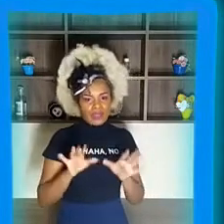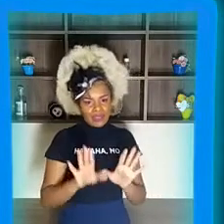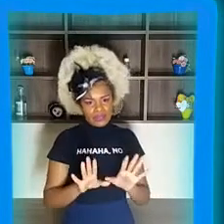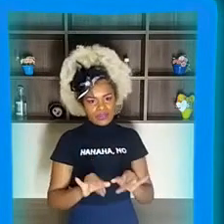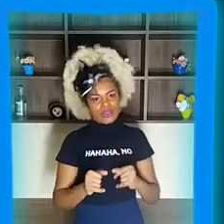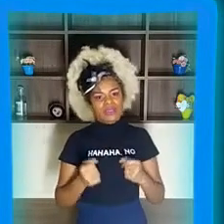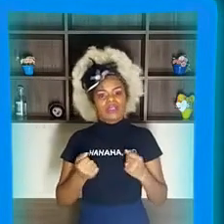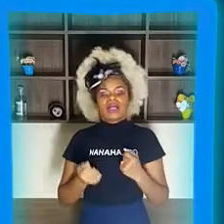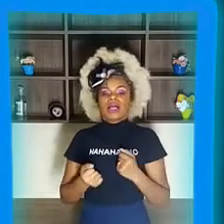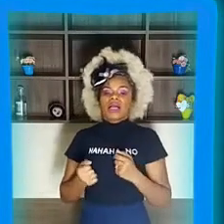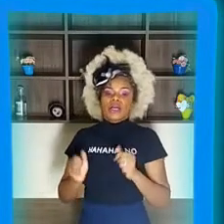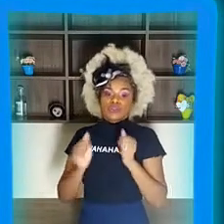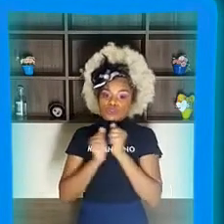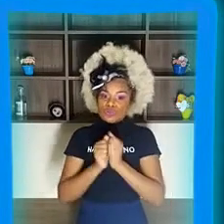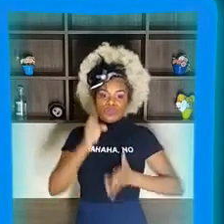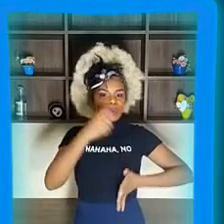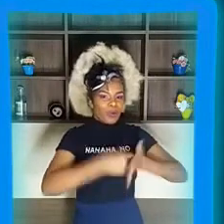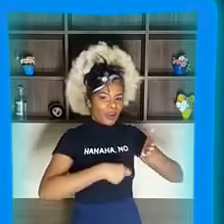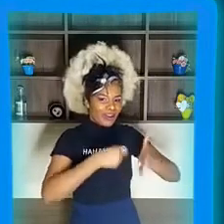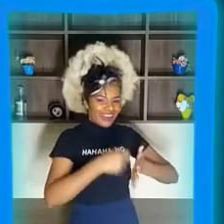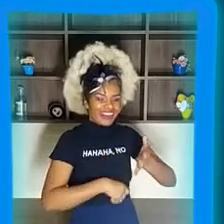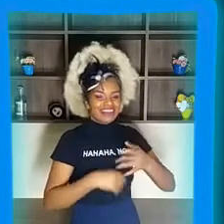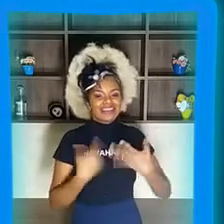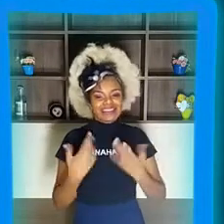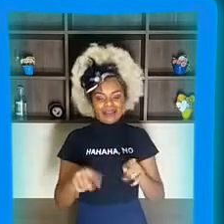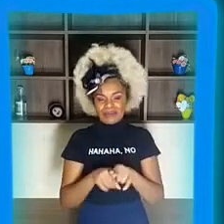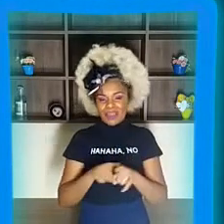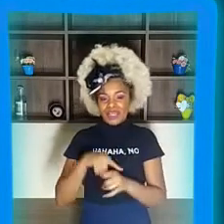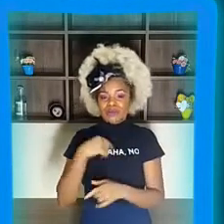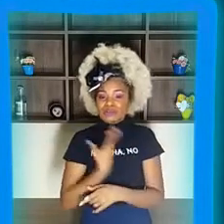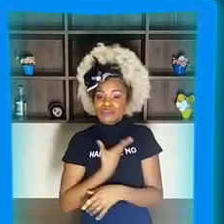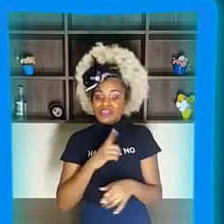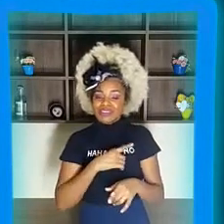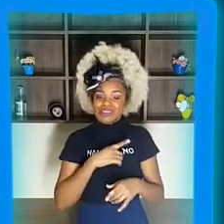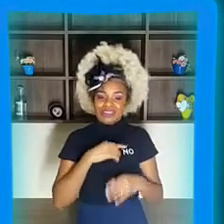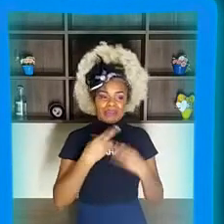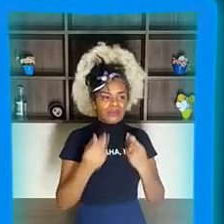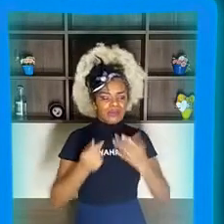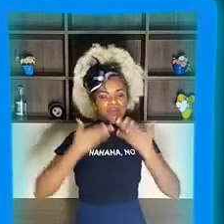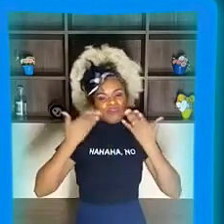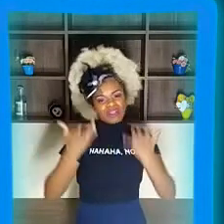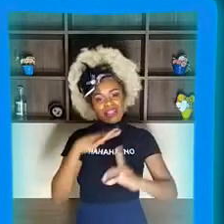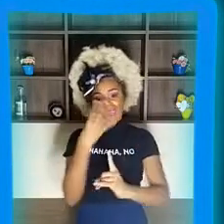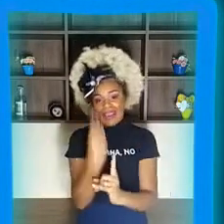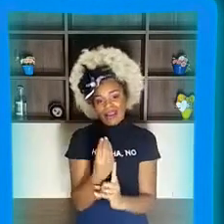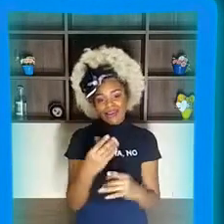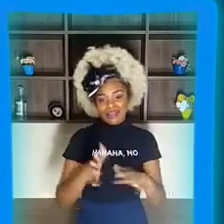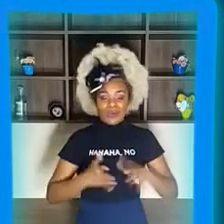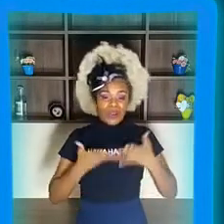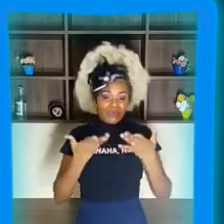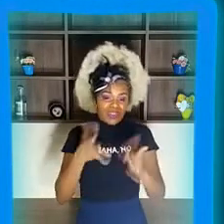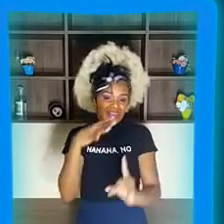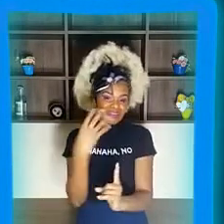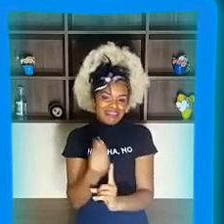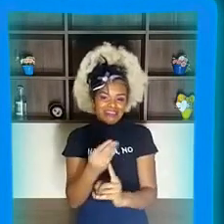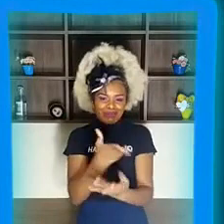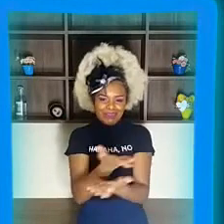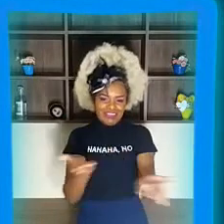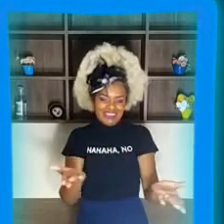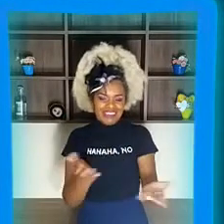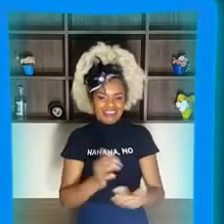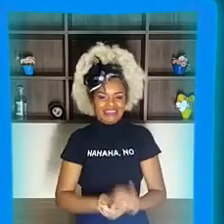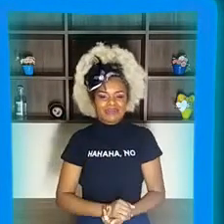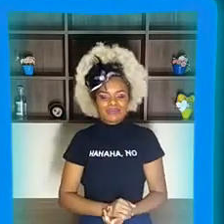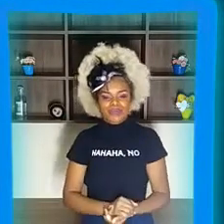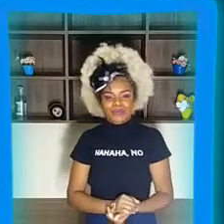no Boleto. E aí também o que a gente tem, né, de melhor para oferecer é a arte. Então, a gente oferece arte, né? E aí